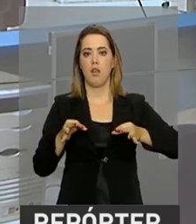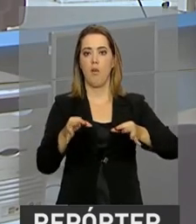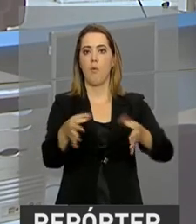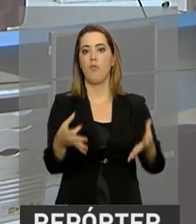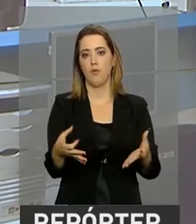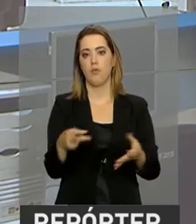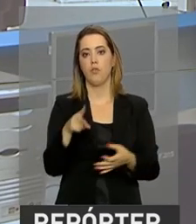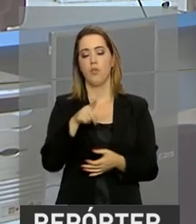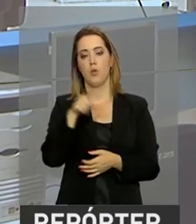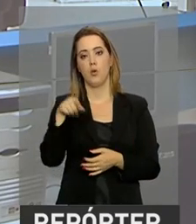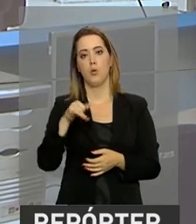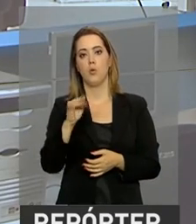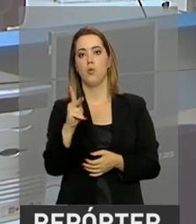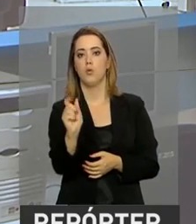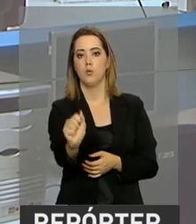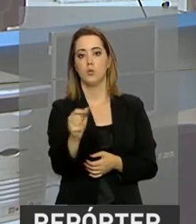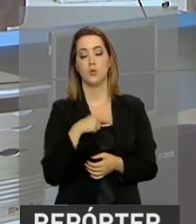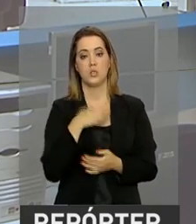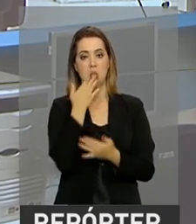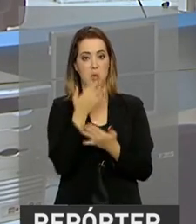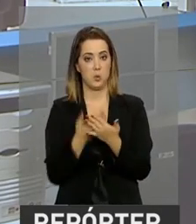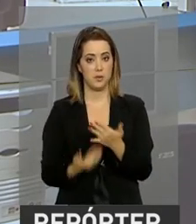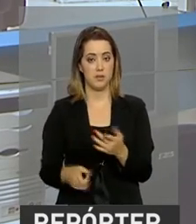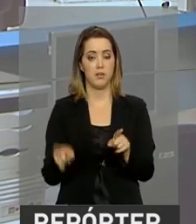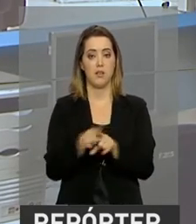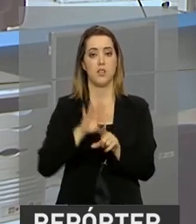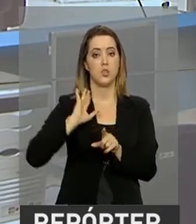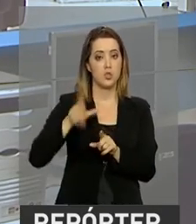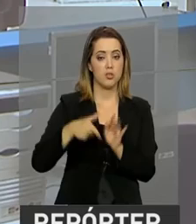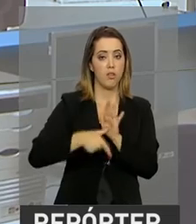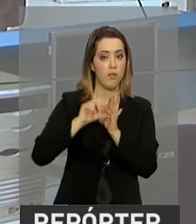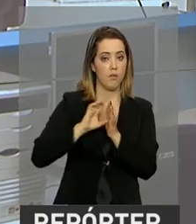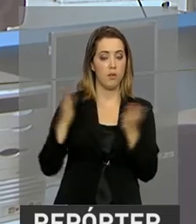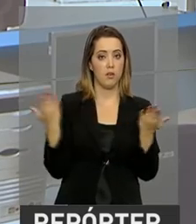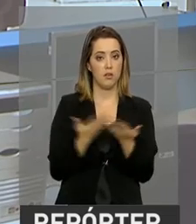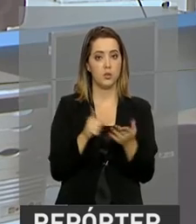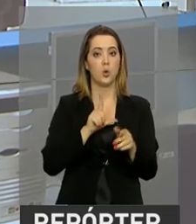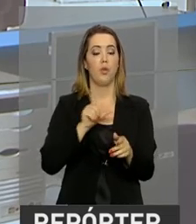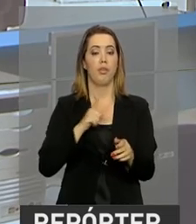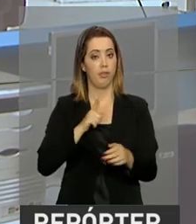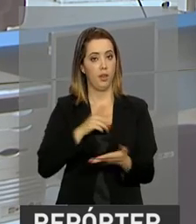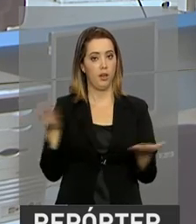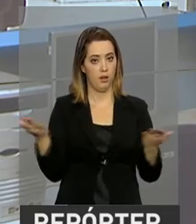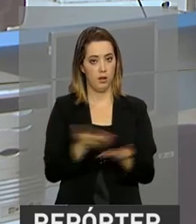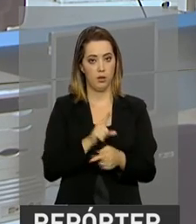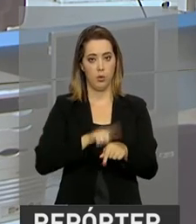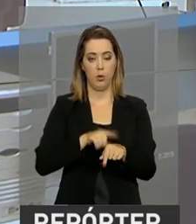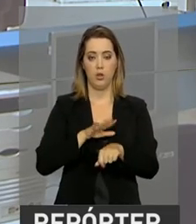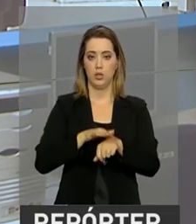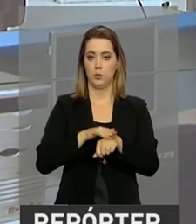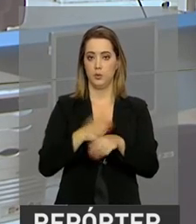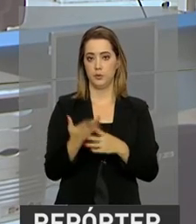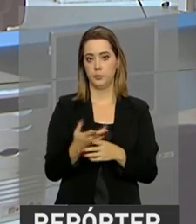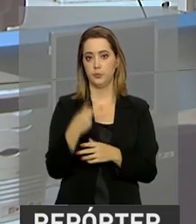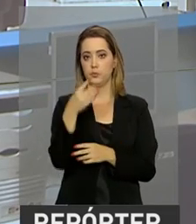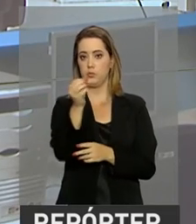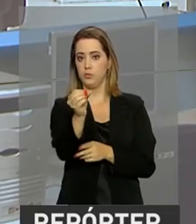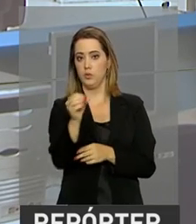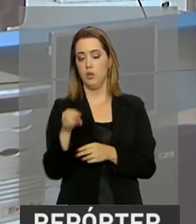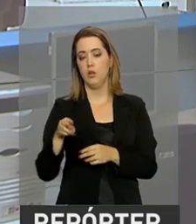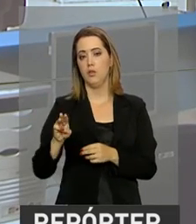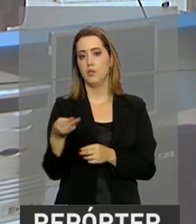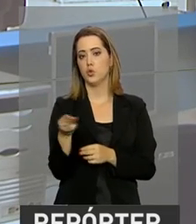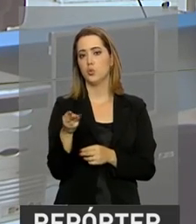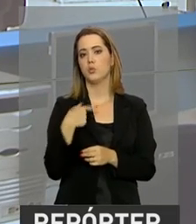diagnóstico identifica o vírus no sangue de quem tem ou já teve a doença o resultado sai em 20 minutos o teste foi desenvolvido pela